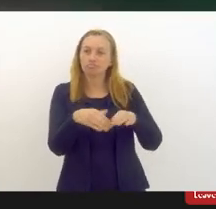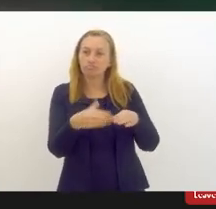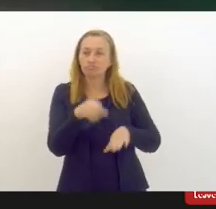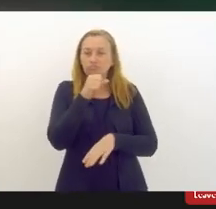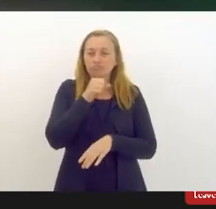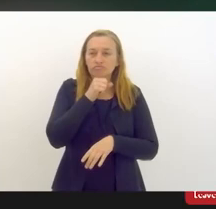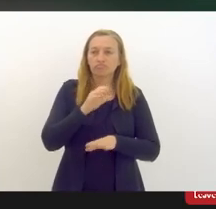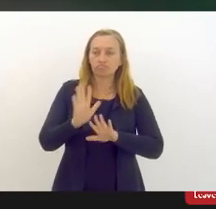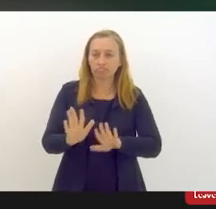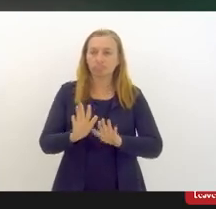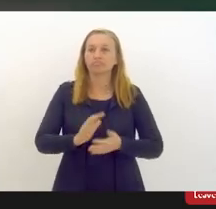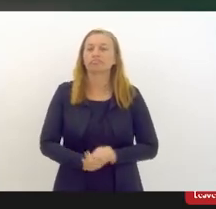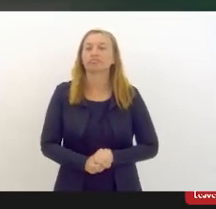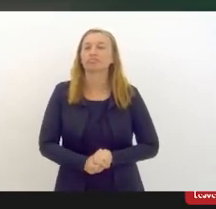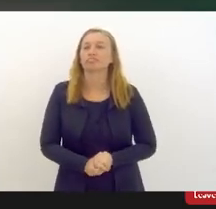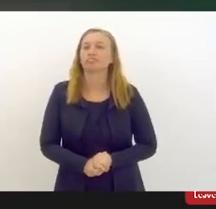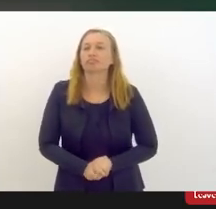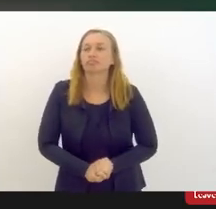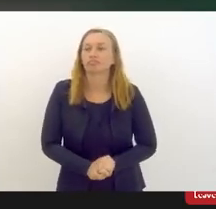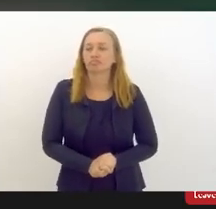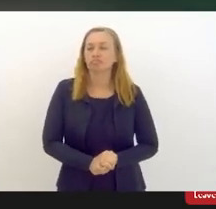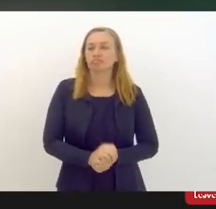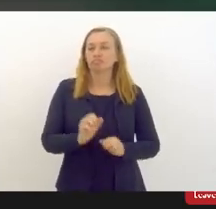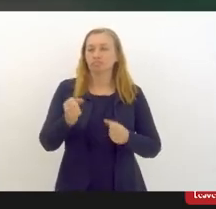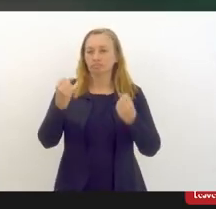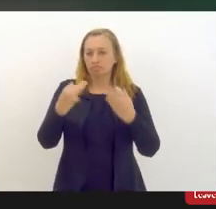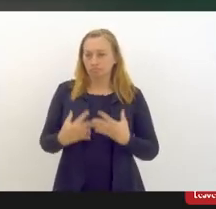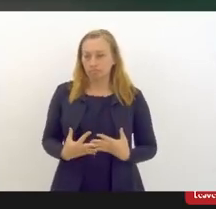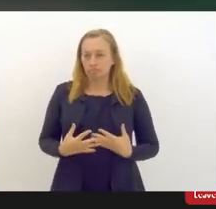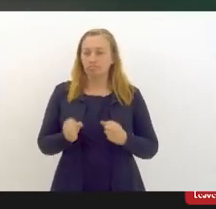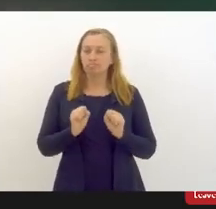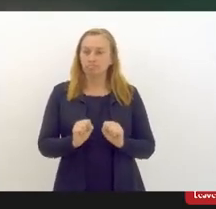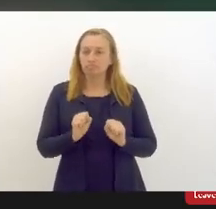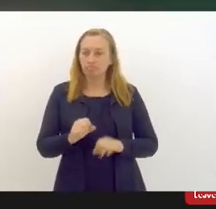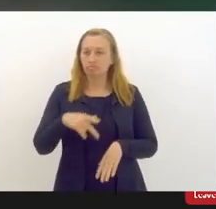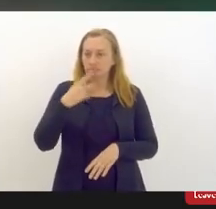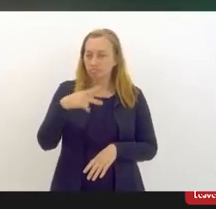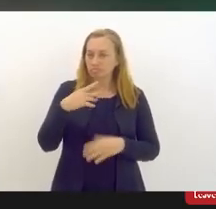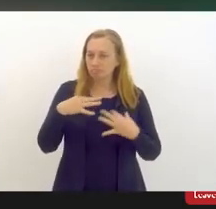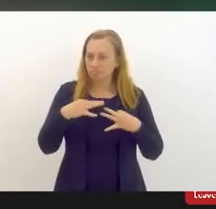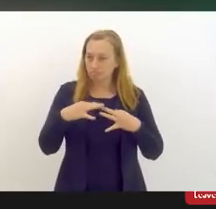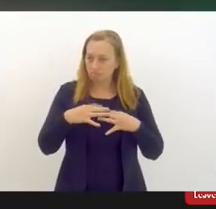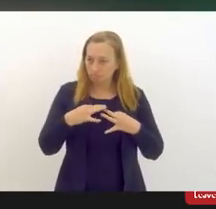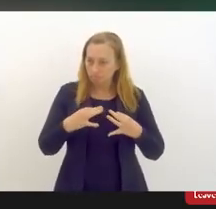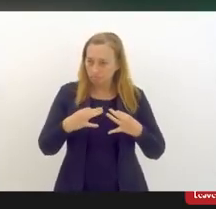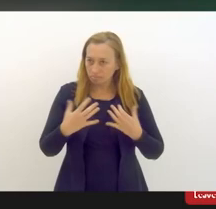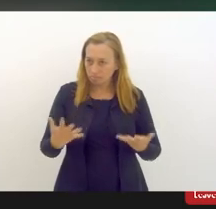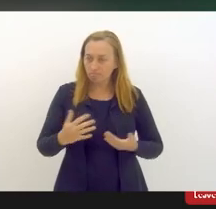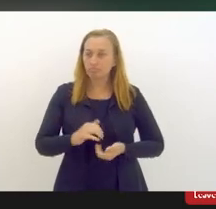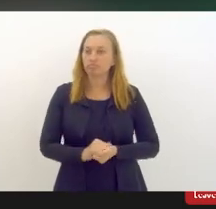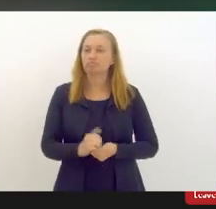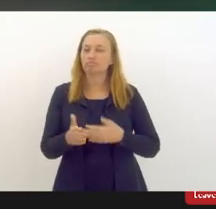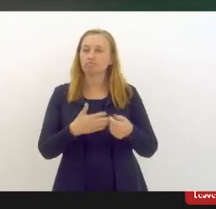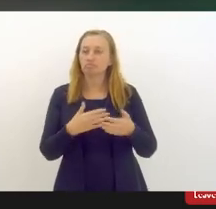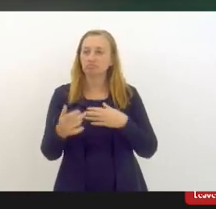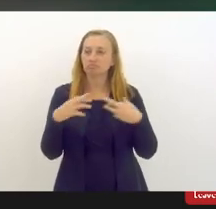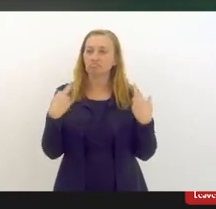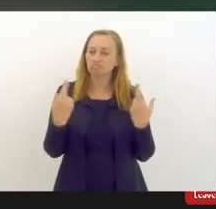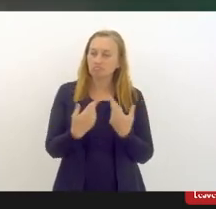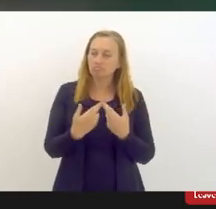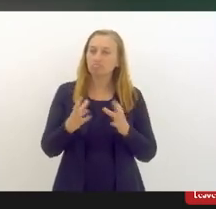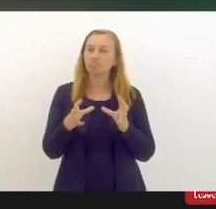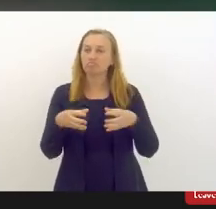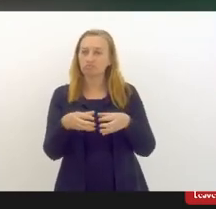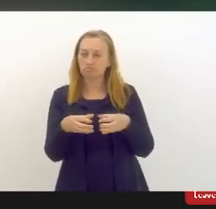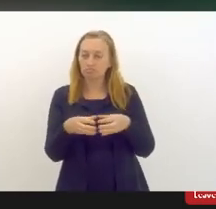antigos. Bem, então, são os esclarecimentos aqui que eu poderia prestar. Fico à disposição para participar de qualquer reunião com a